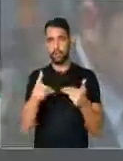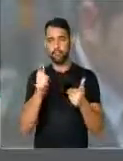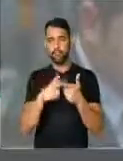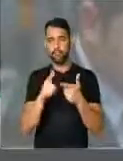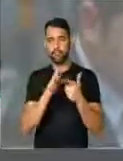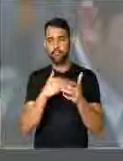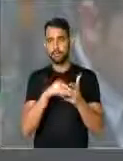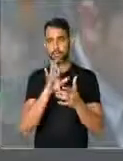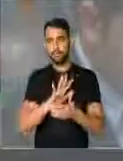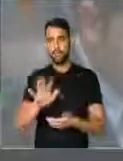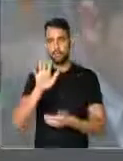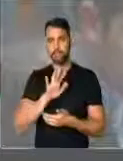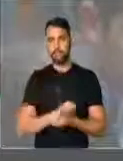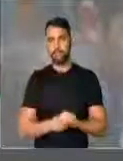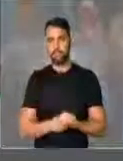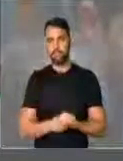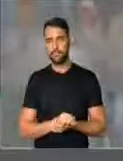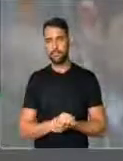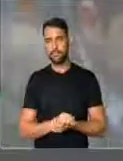a cadeia.